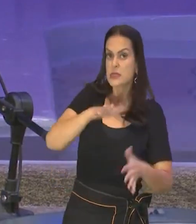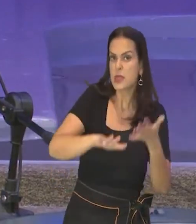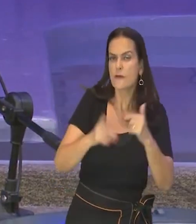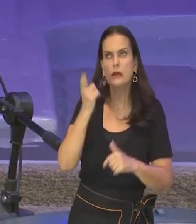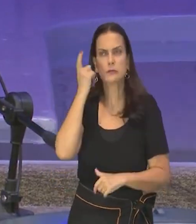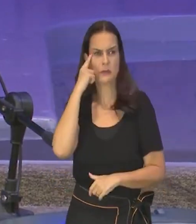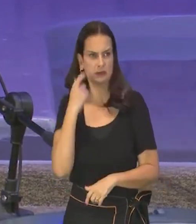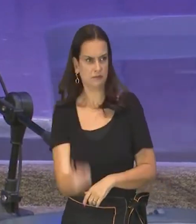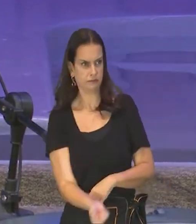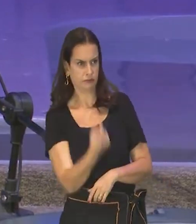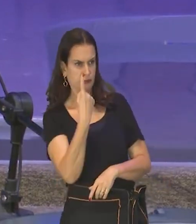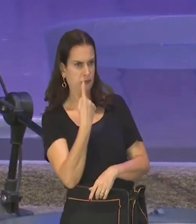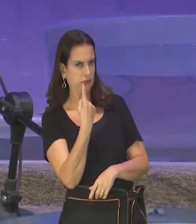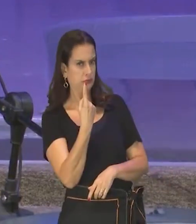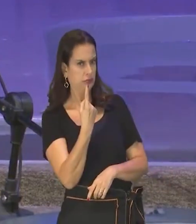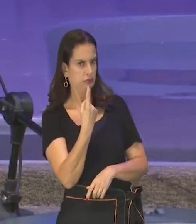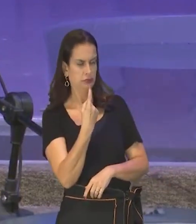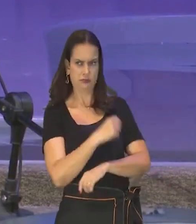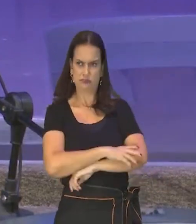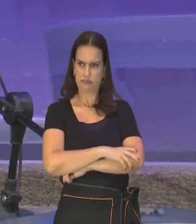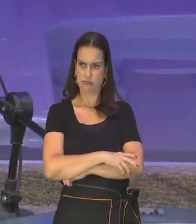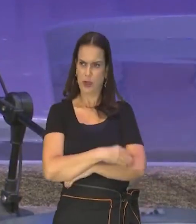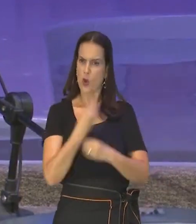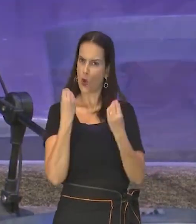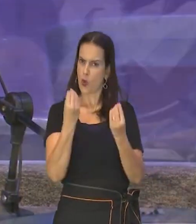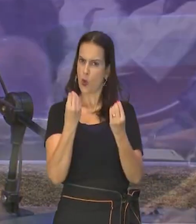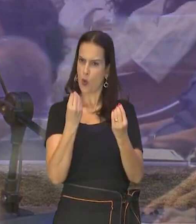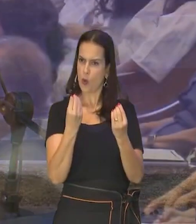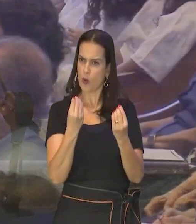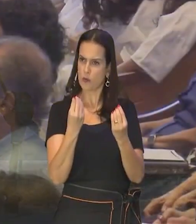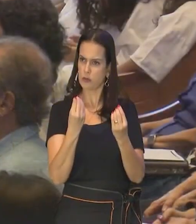um absurdo. Como pode alguém,